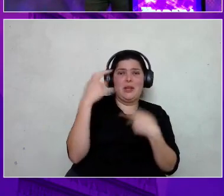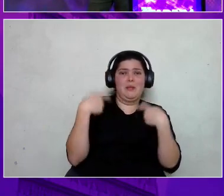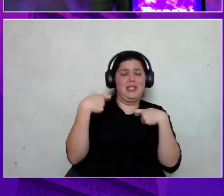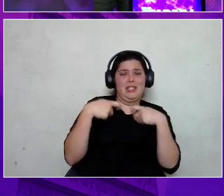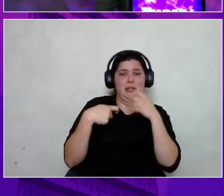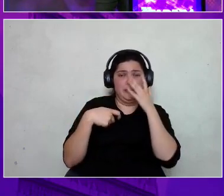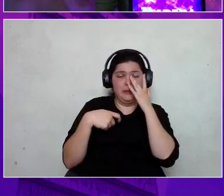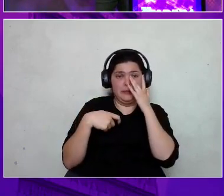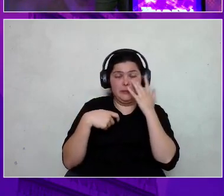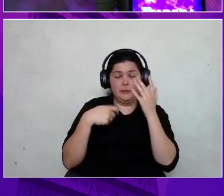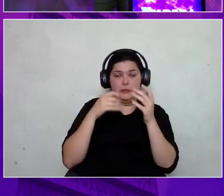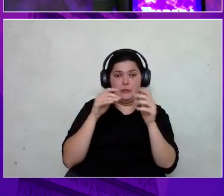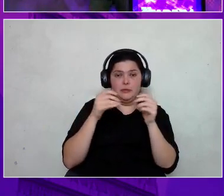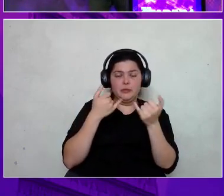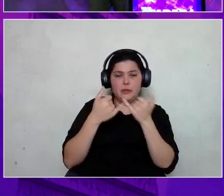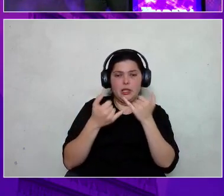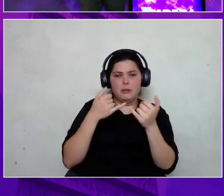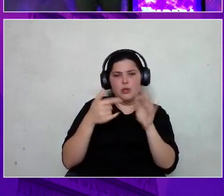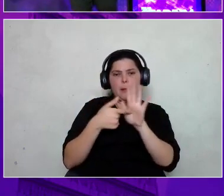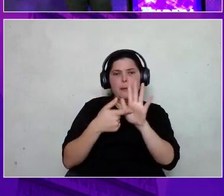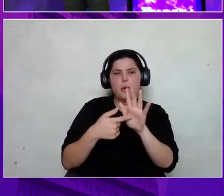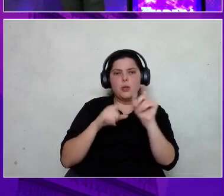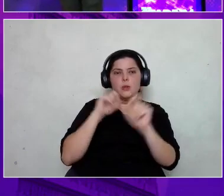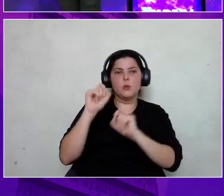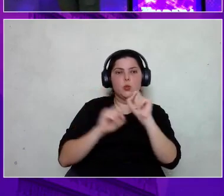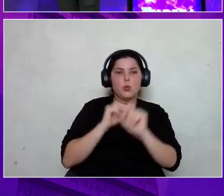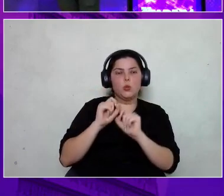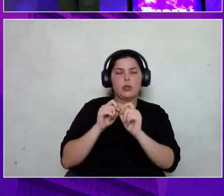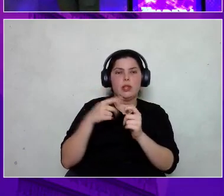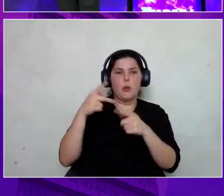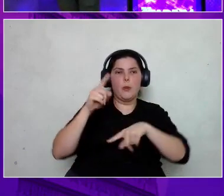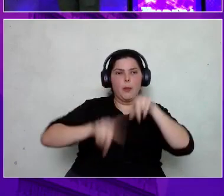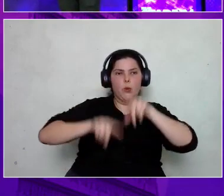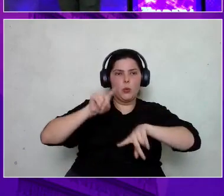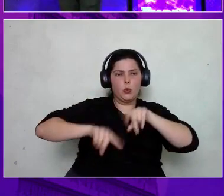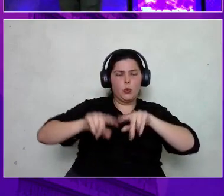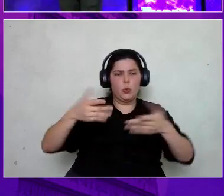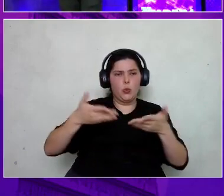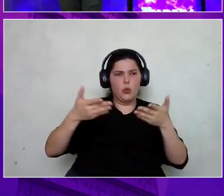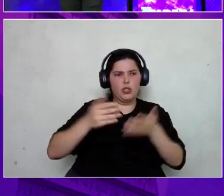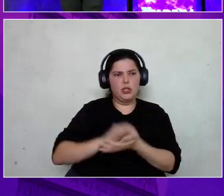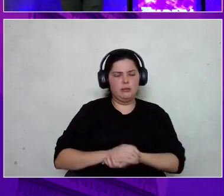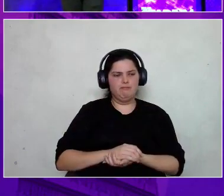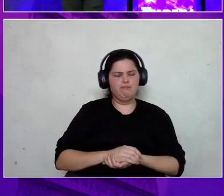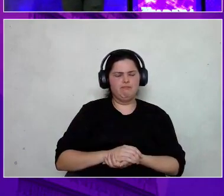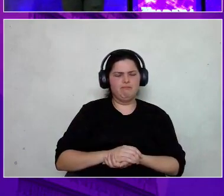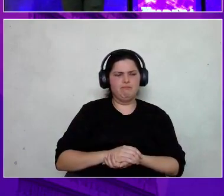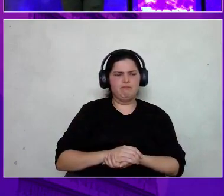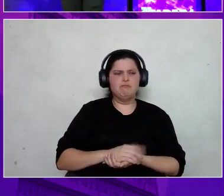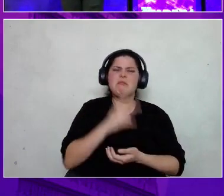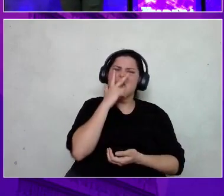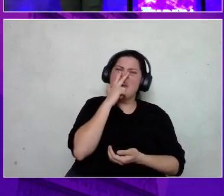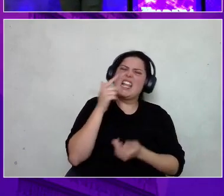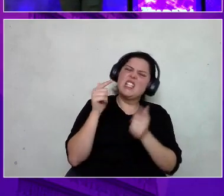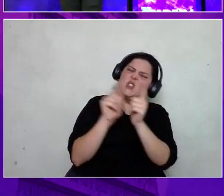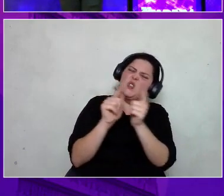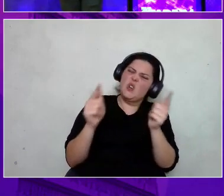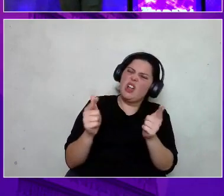o paralelo, por exemplo, se o seu produto hoje ele está parecendo um jornal de quermesse, que é aquela